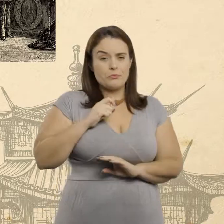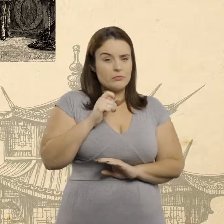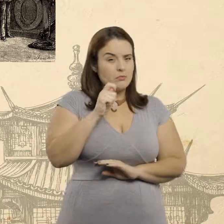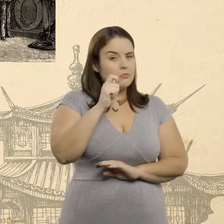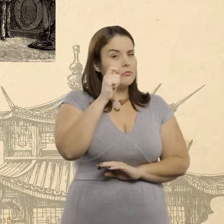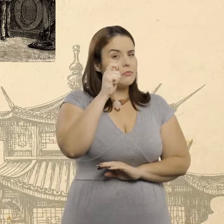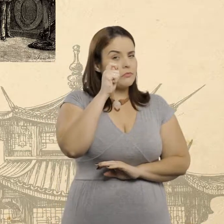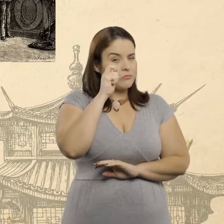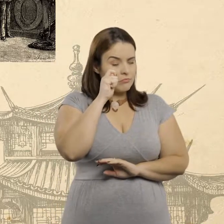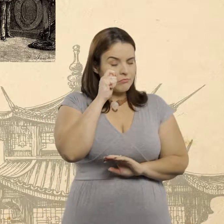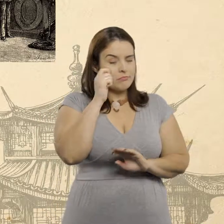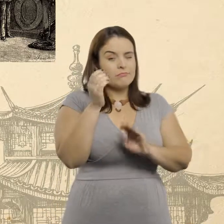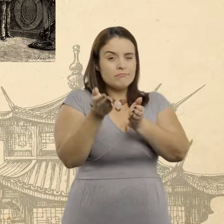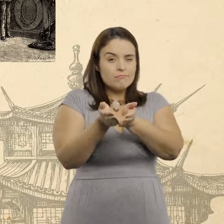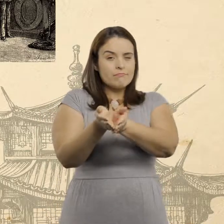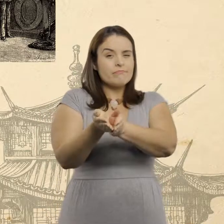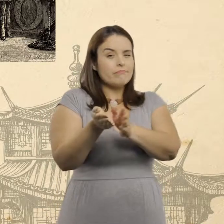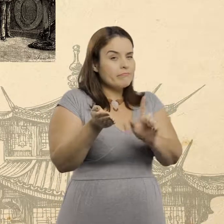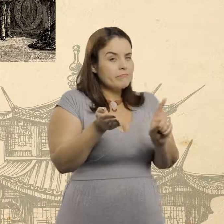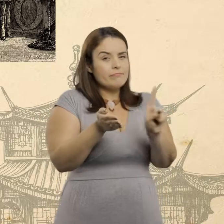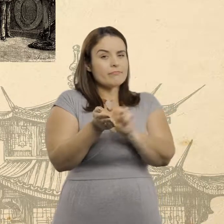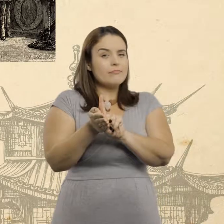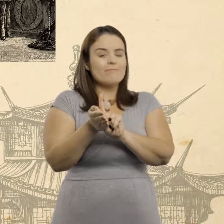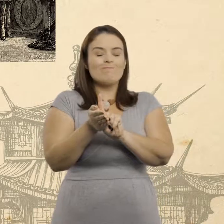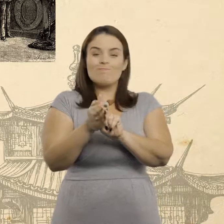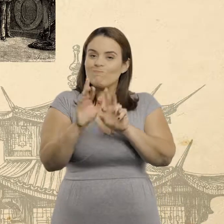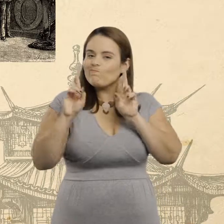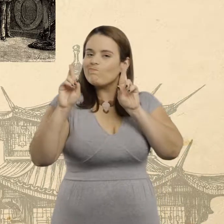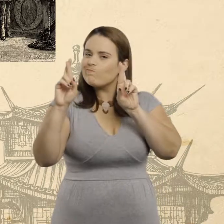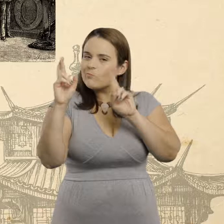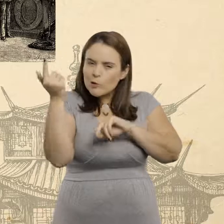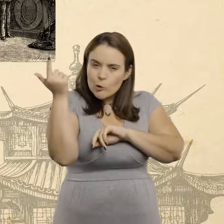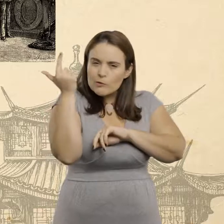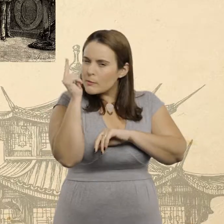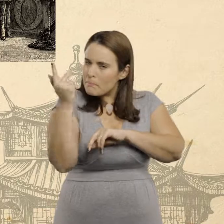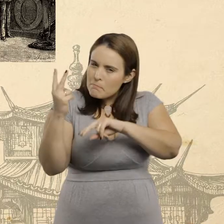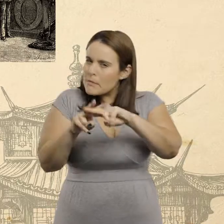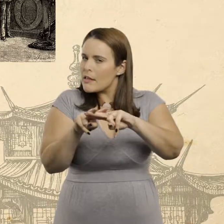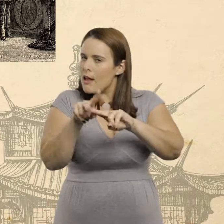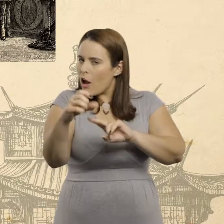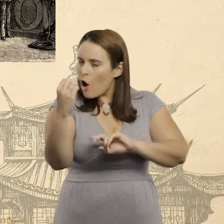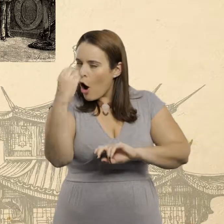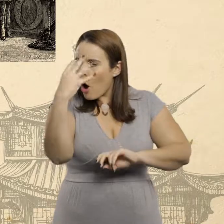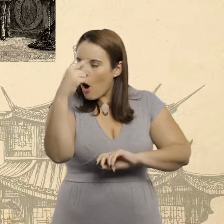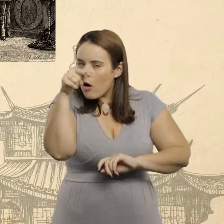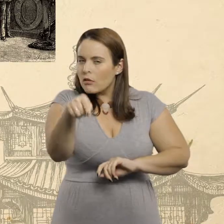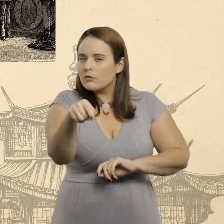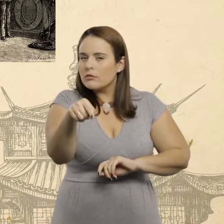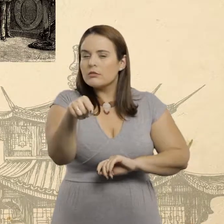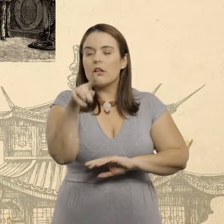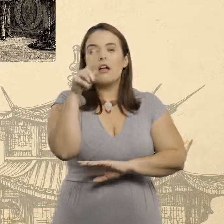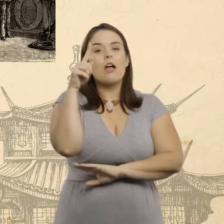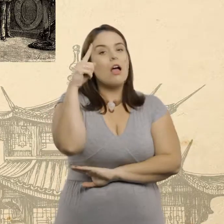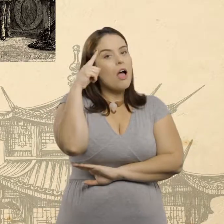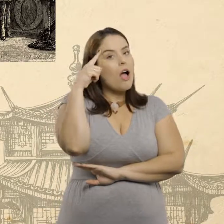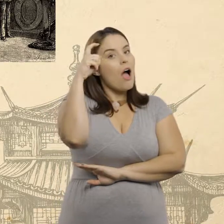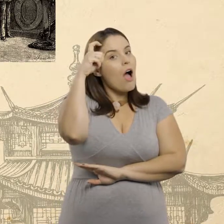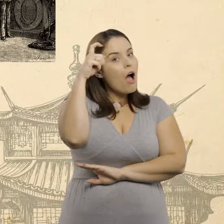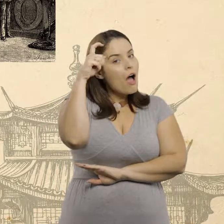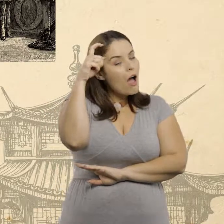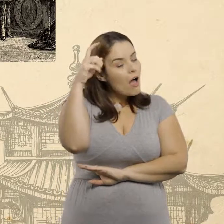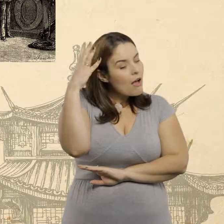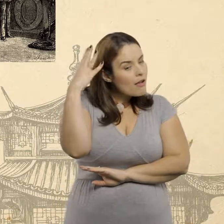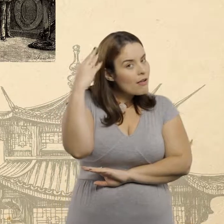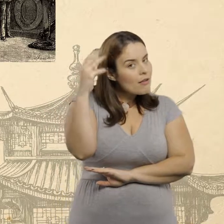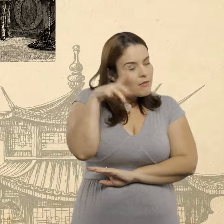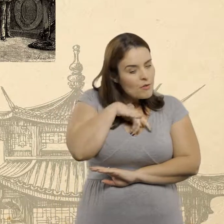no navio. O detetive tinha esperanças de conseguir prender o Sr. Fogg em Hong Kong. Ele teve a ideia de contar